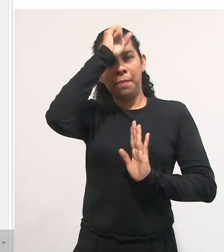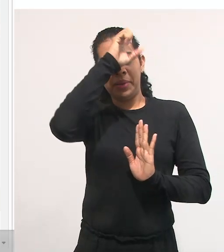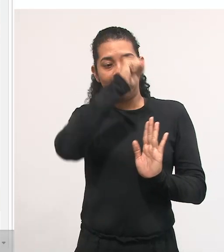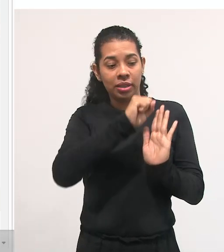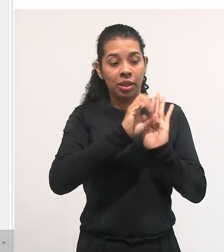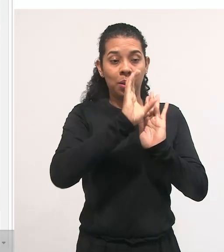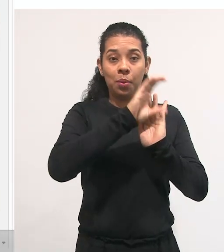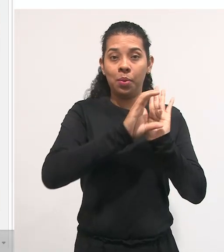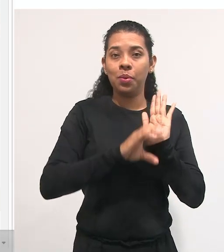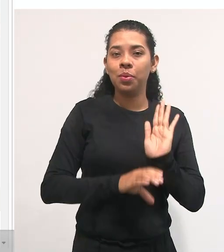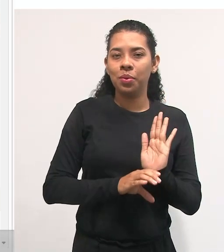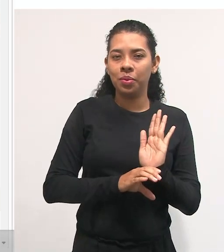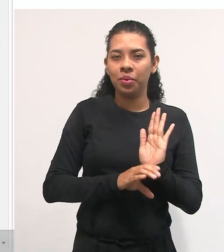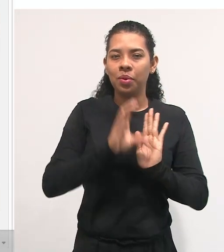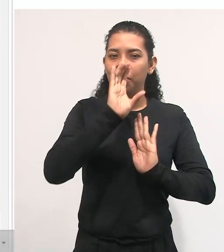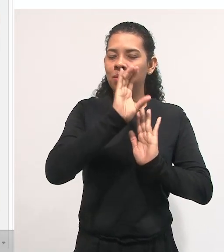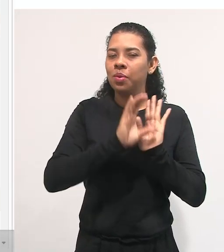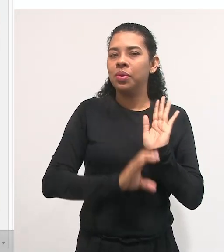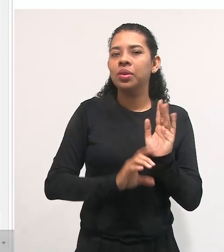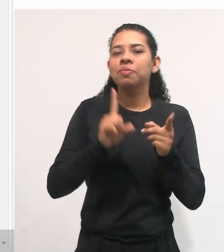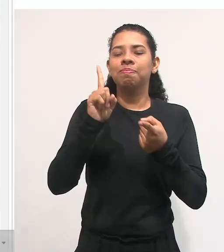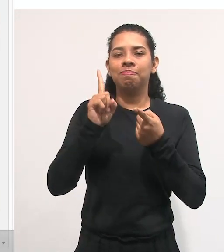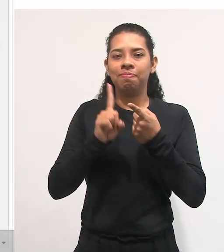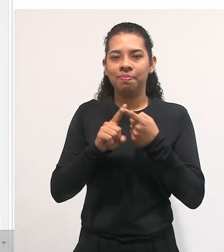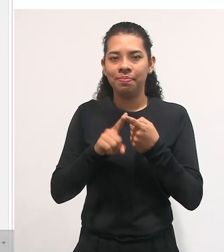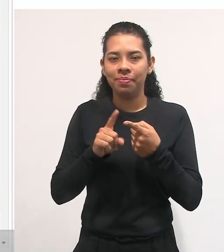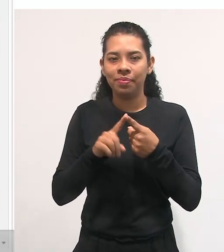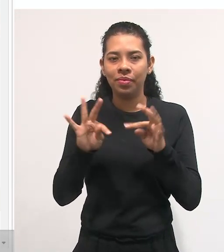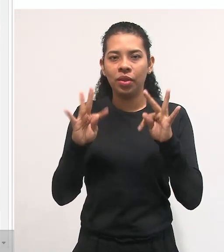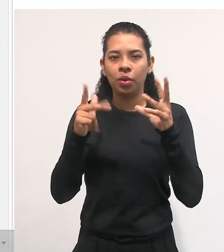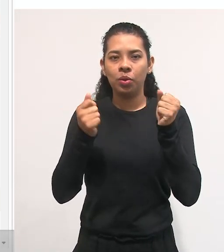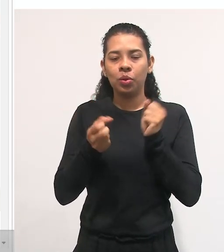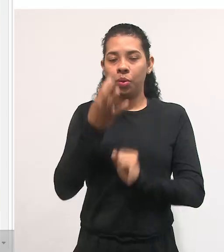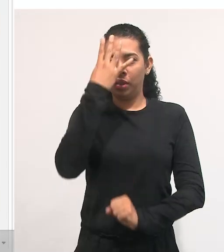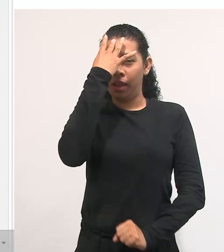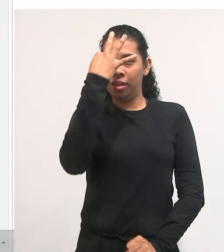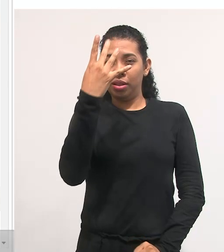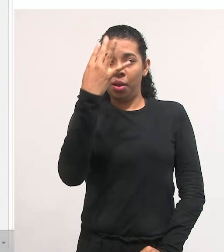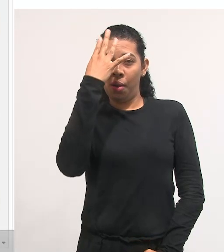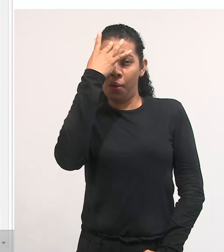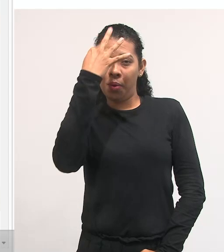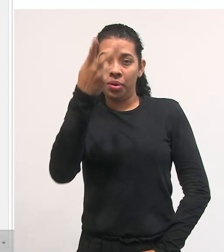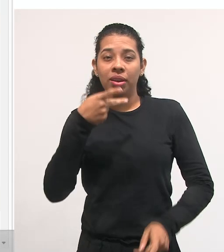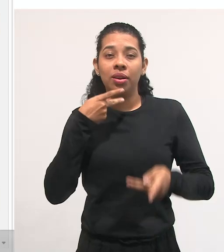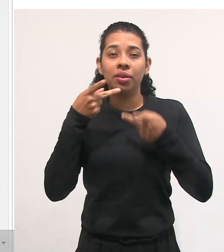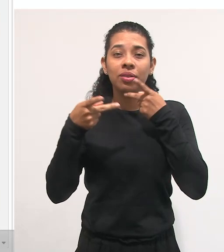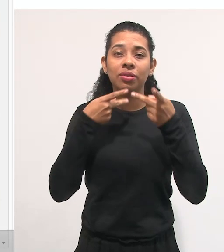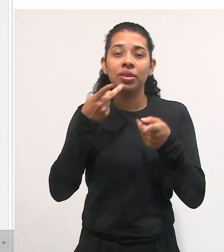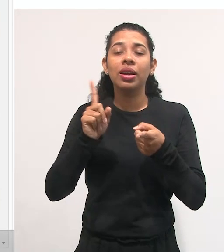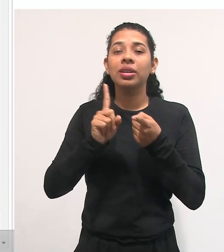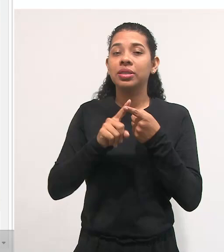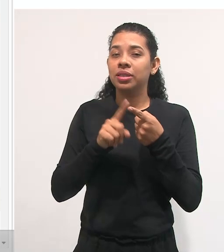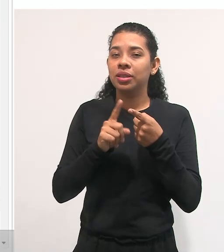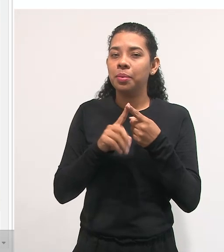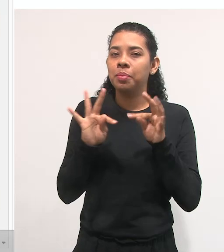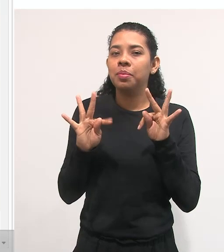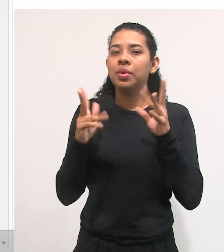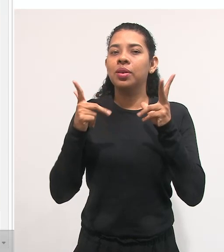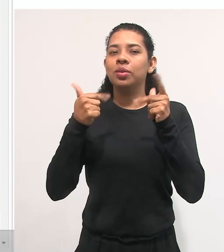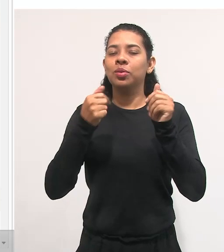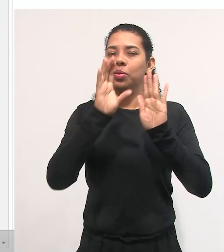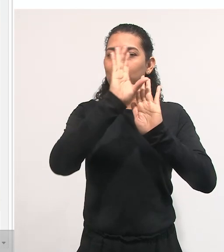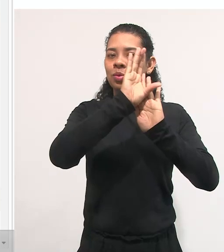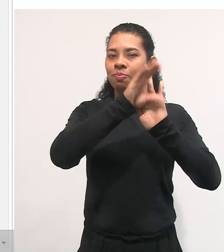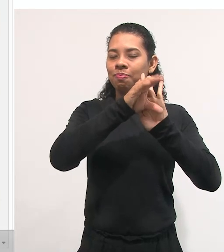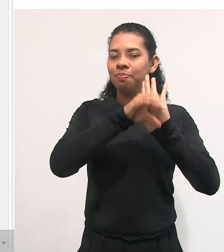alguns elementos da Gênese desses estudos que são as teorias do currículo as teorias tradicionais críticas e as pós-críticas